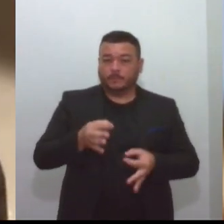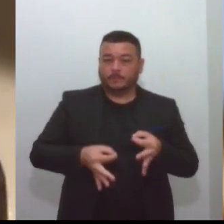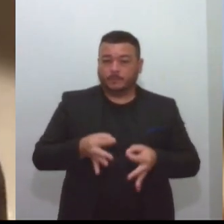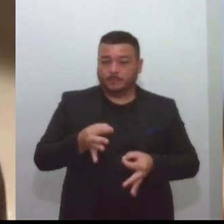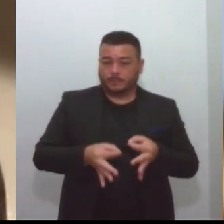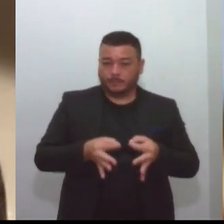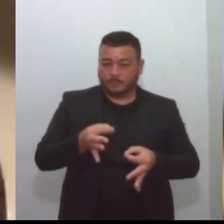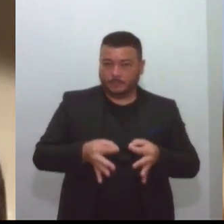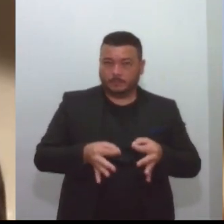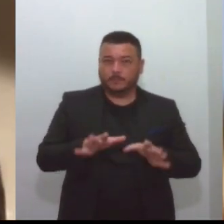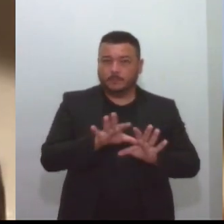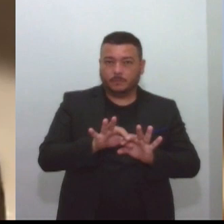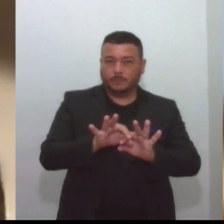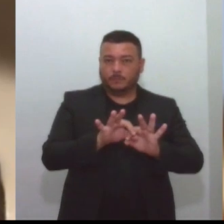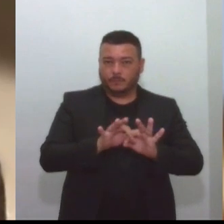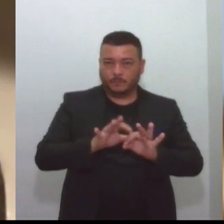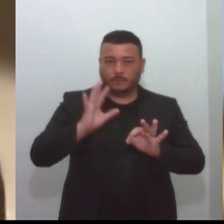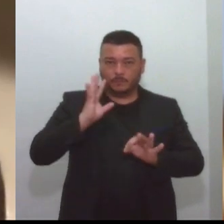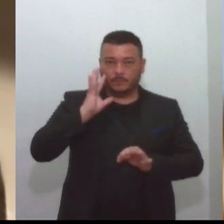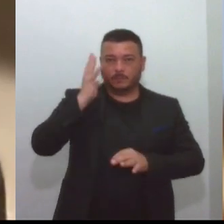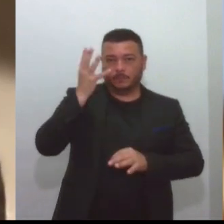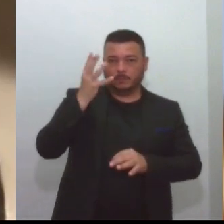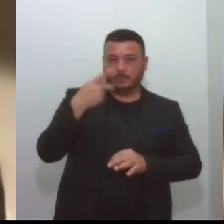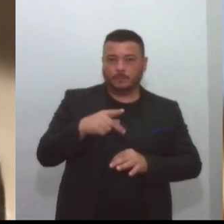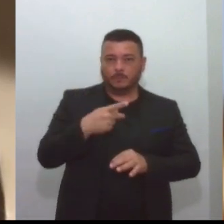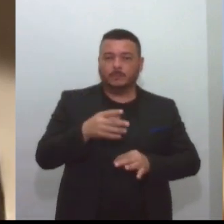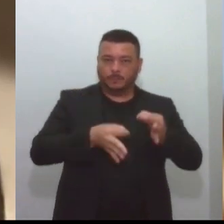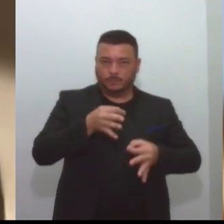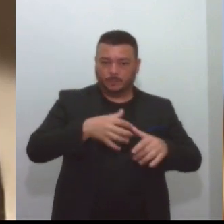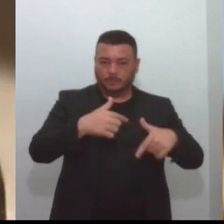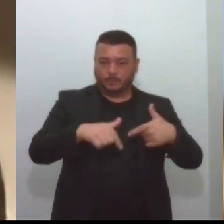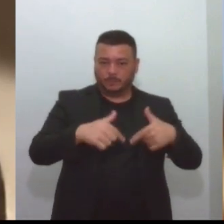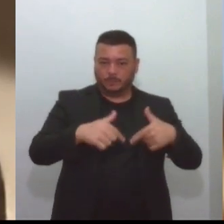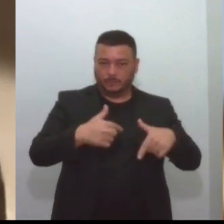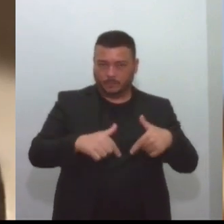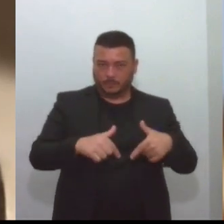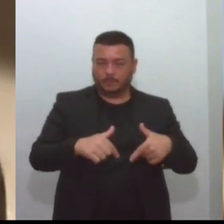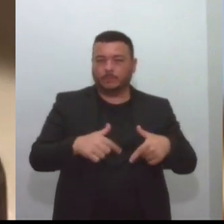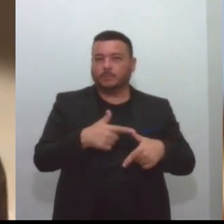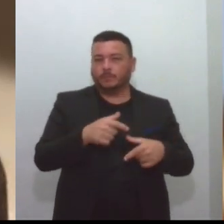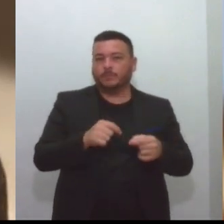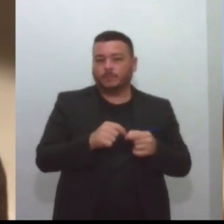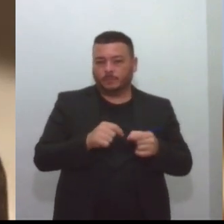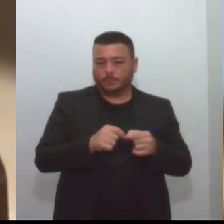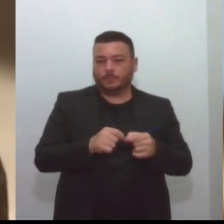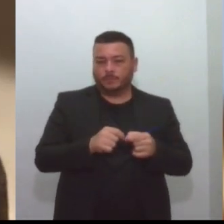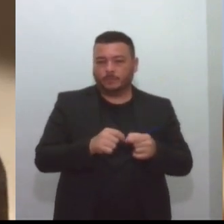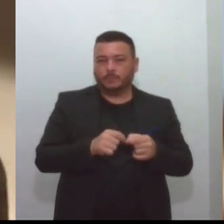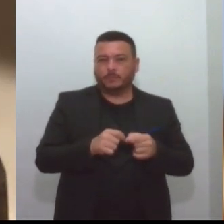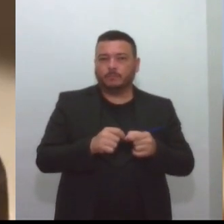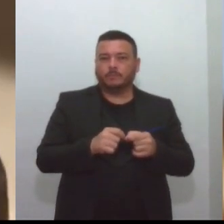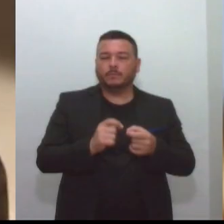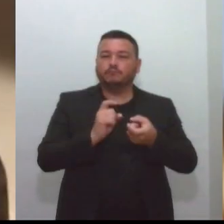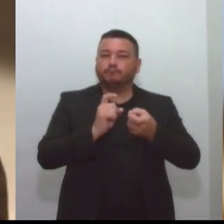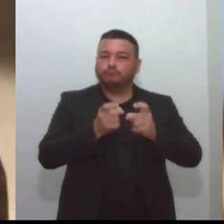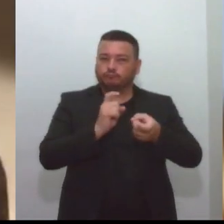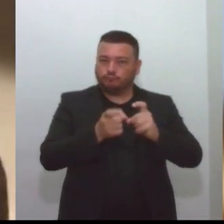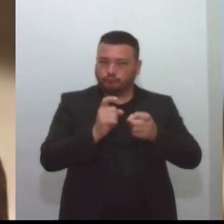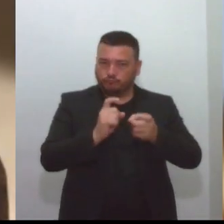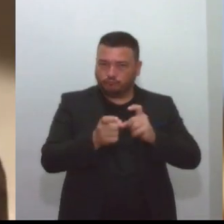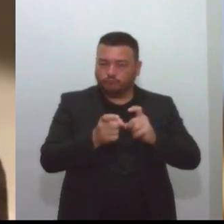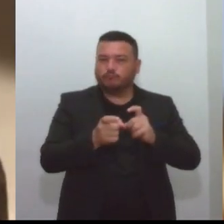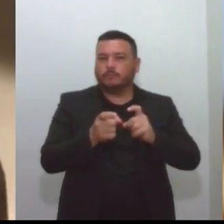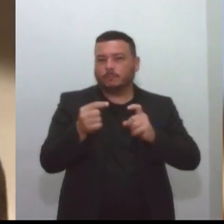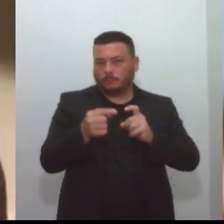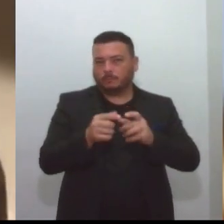Conciliação da Justiça do Trabalho, estará realizando audiências onde uma das partes, em